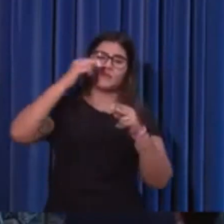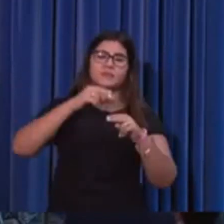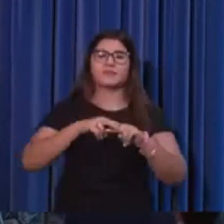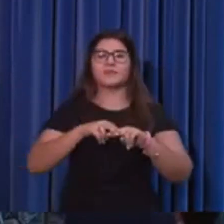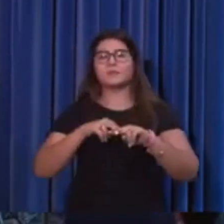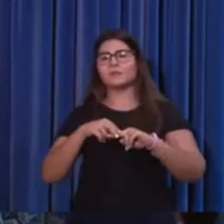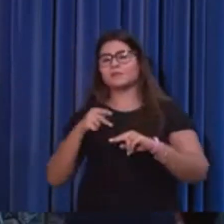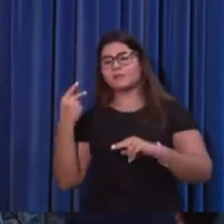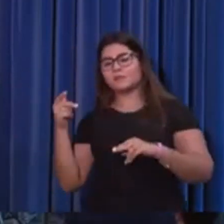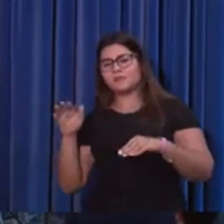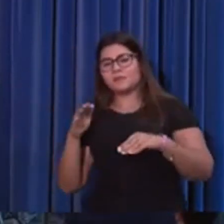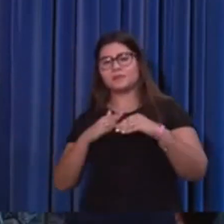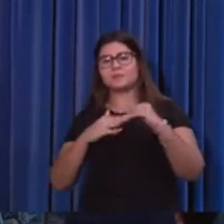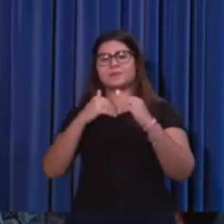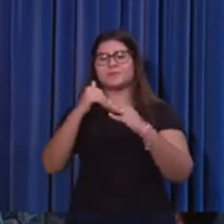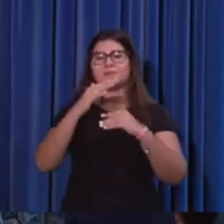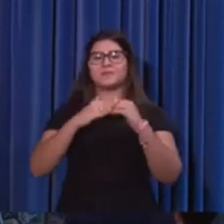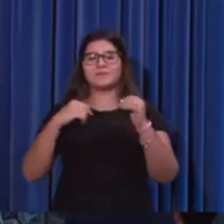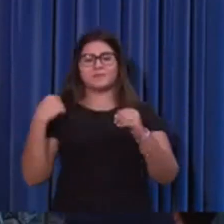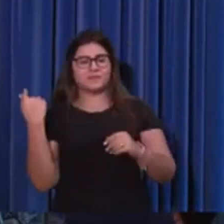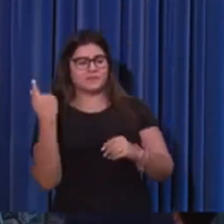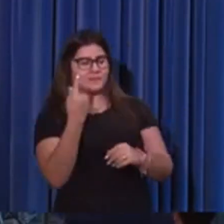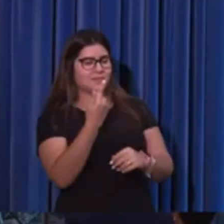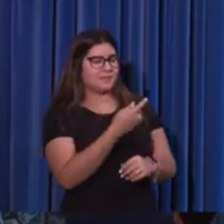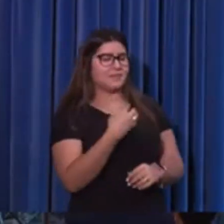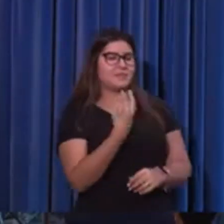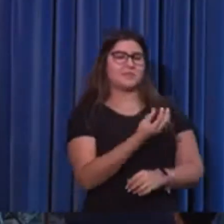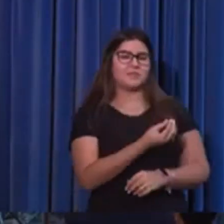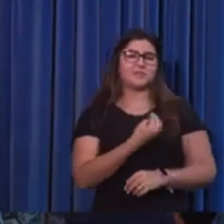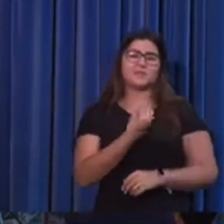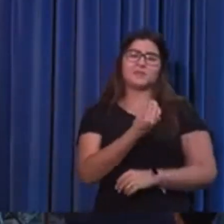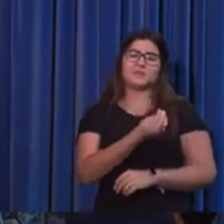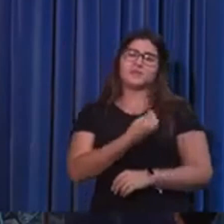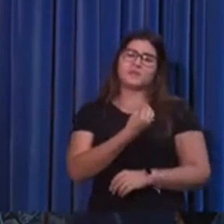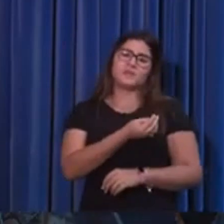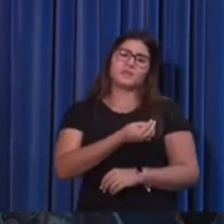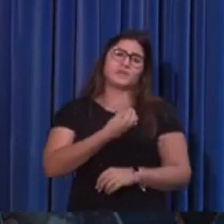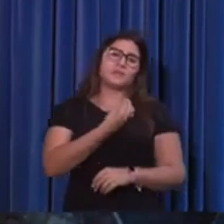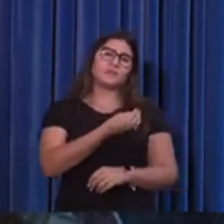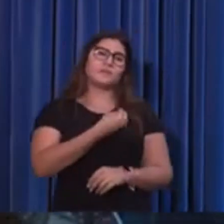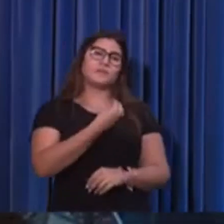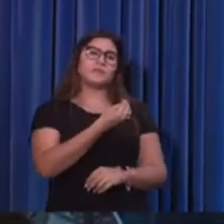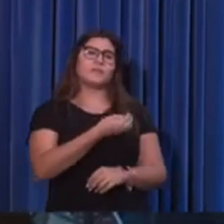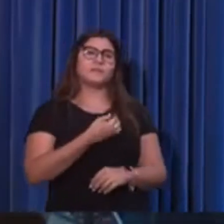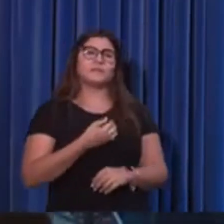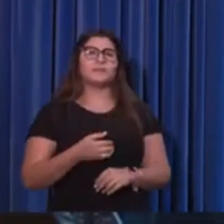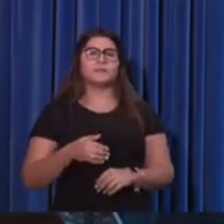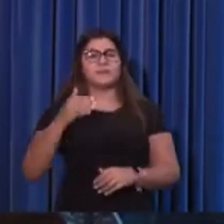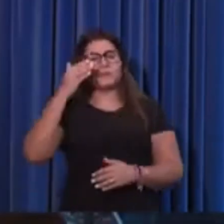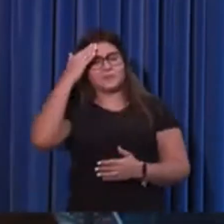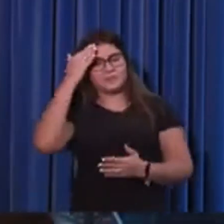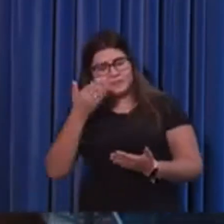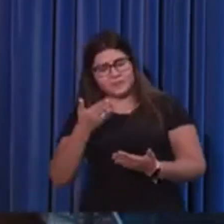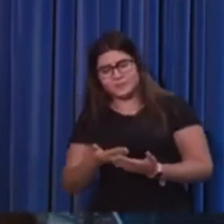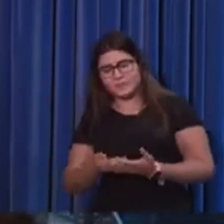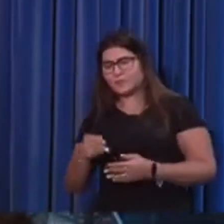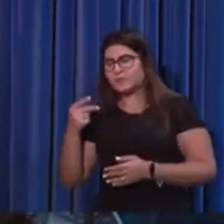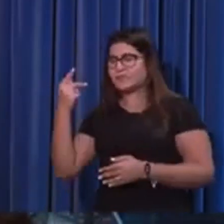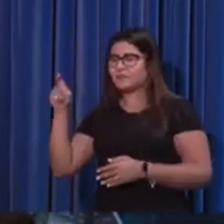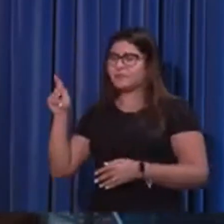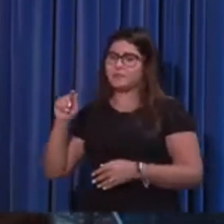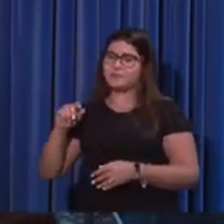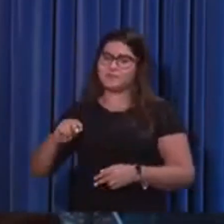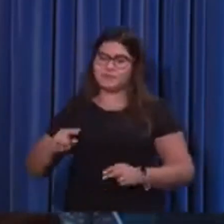agradecer-Te por Tua obra em nossas vidas. Cremos em